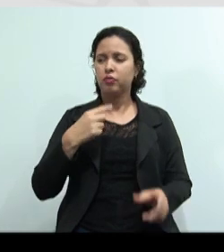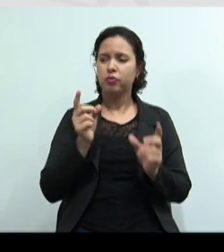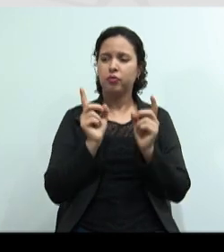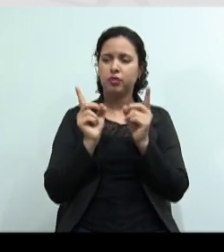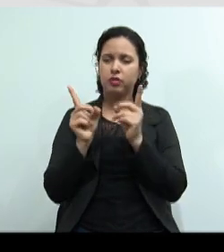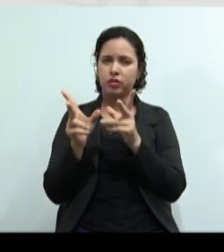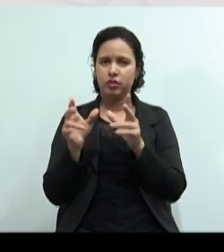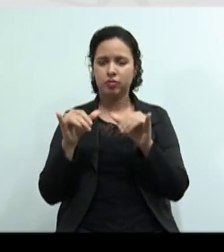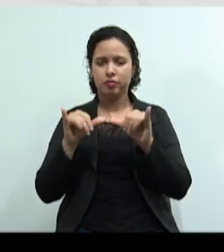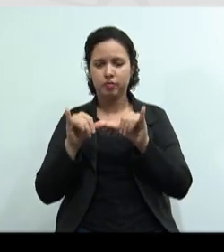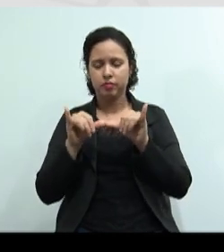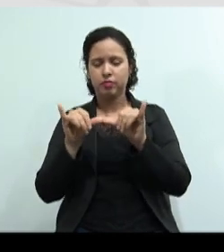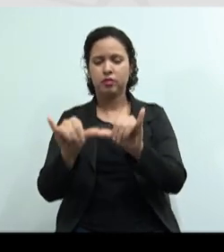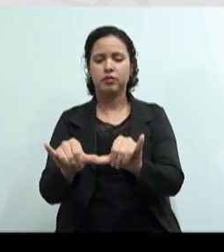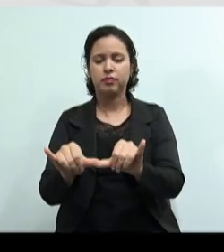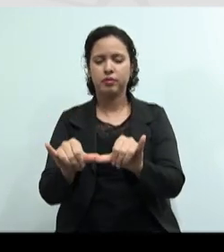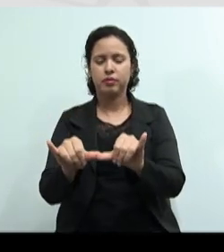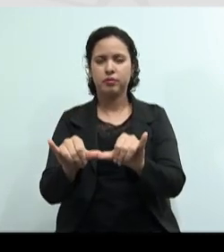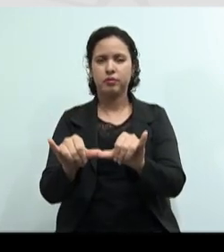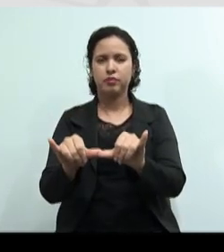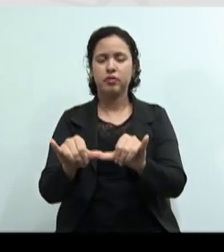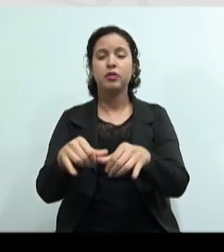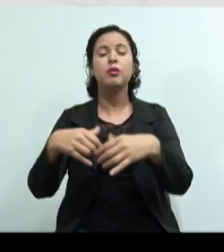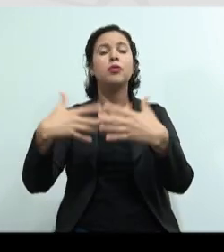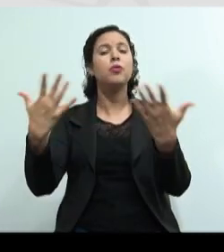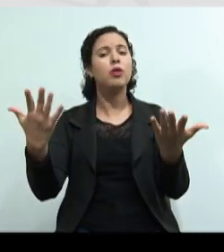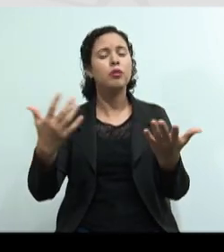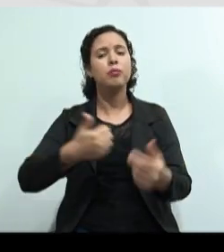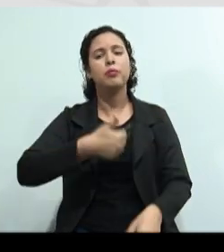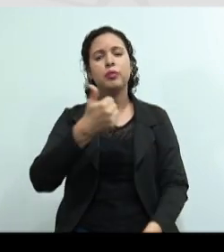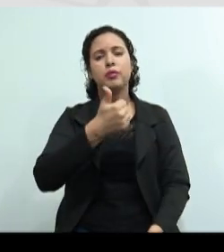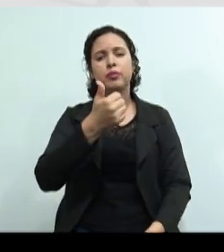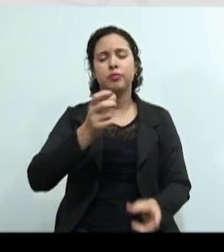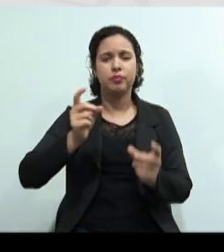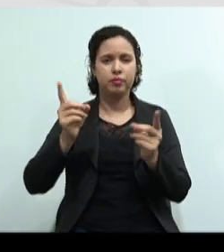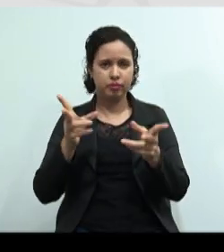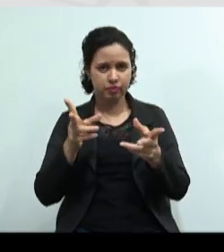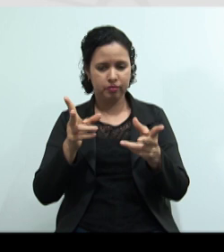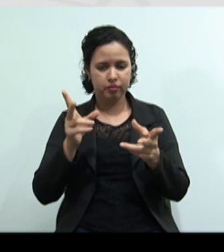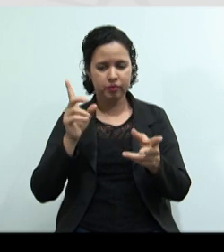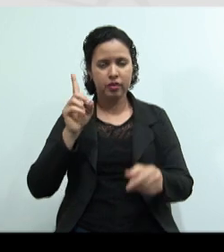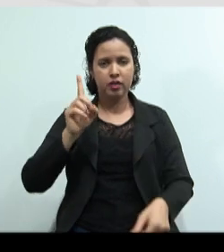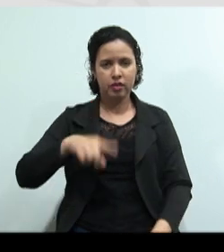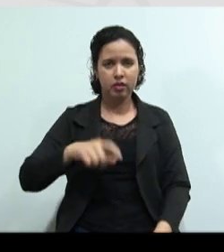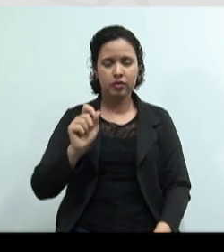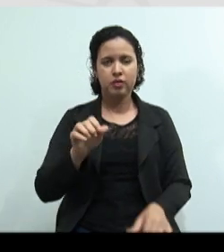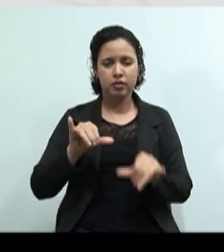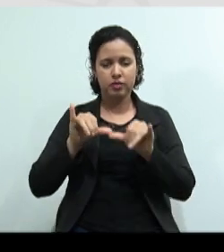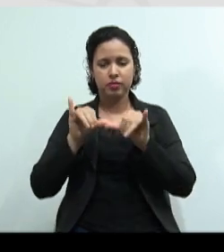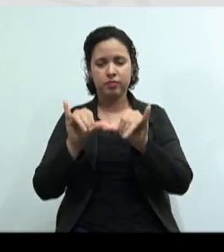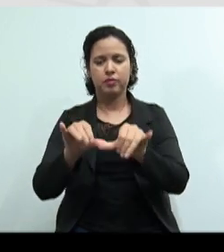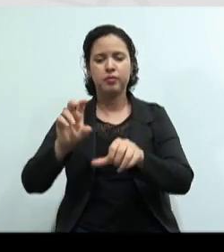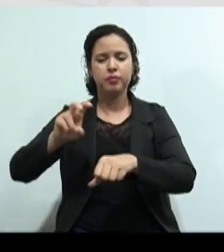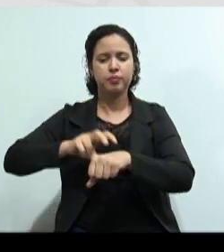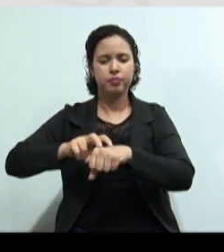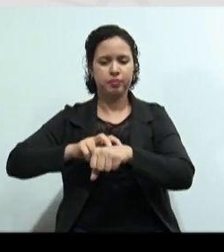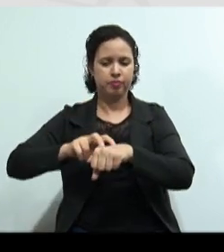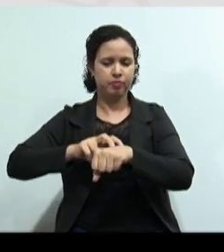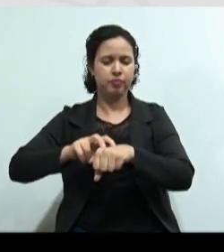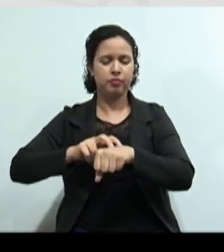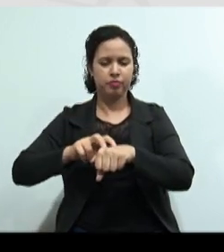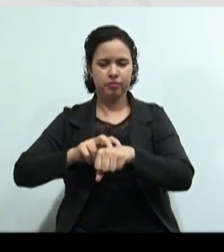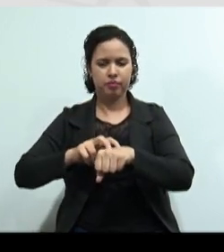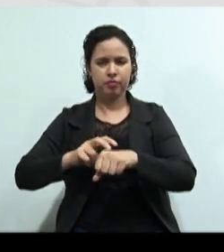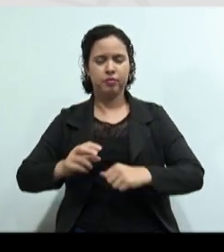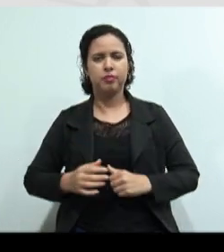uma cestinha. Qual cestinha que vai sair primeiro pelo método PEPS? É a cestinha verde, muito